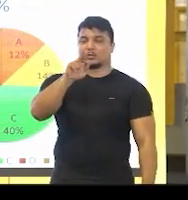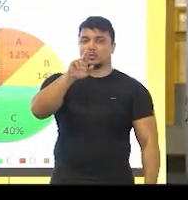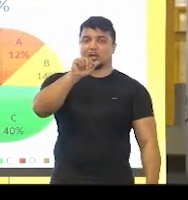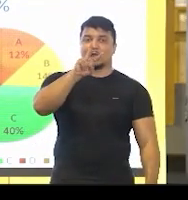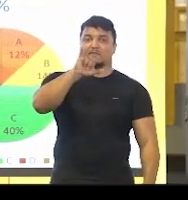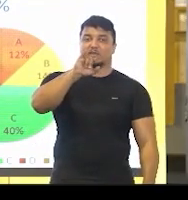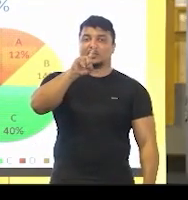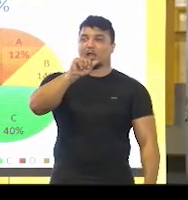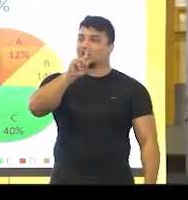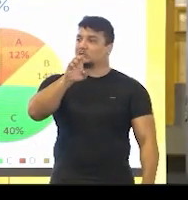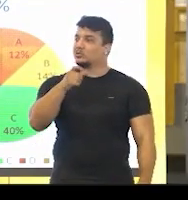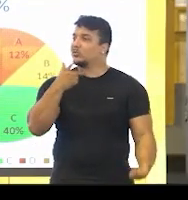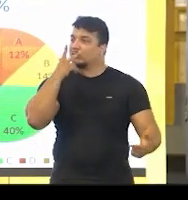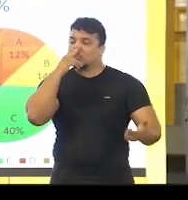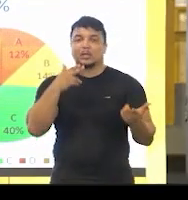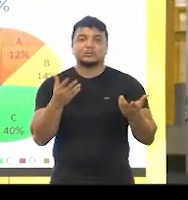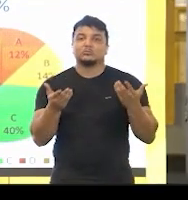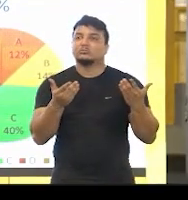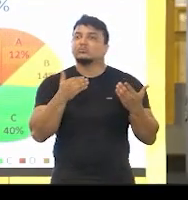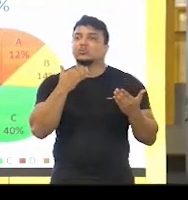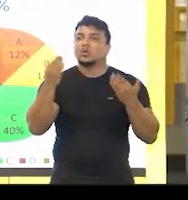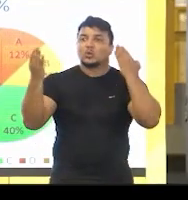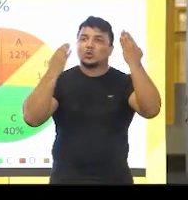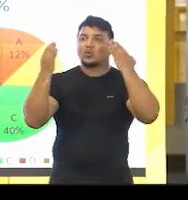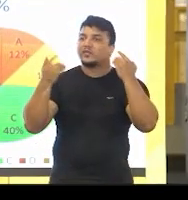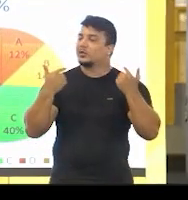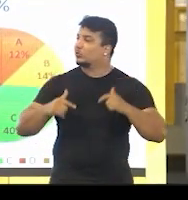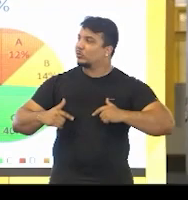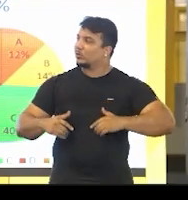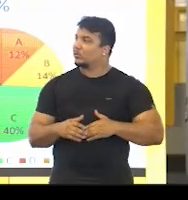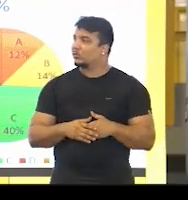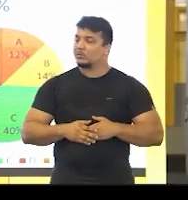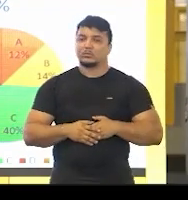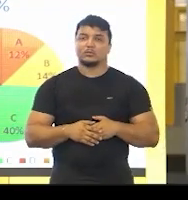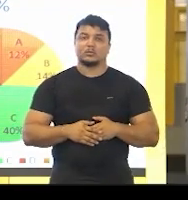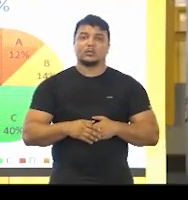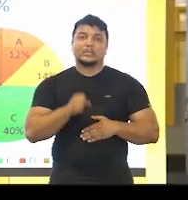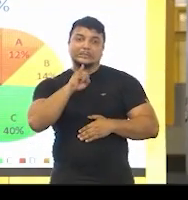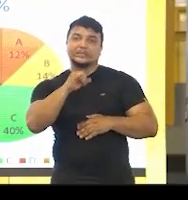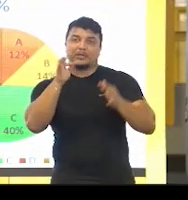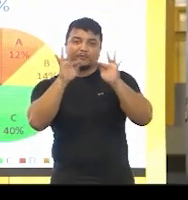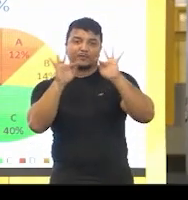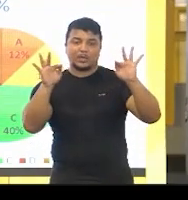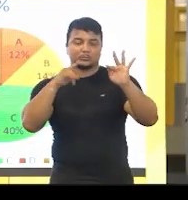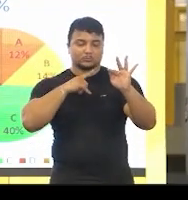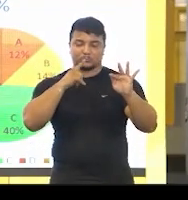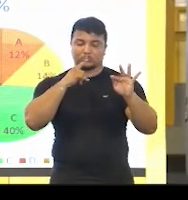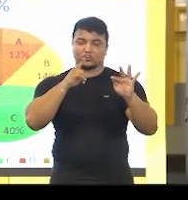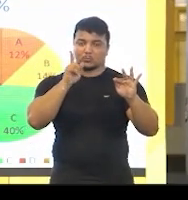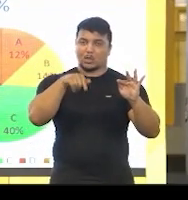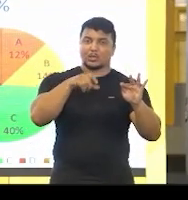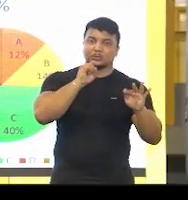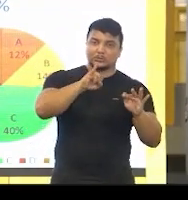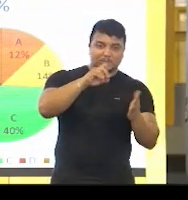uma ciência que não tem mais, velha frase, contra fatos não